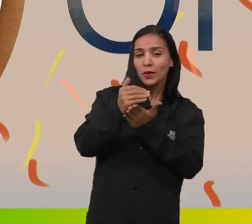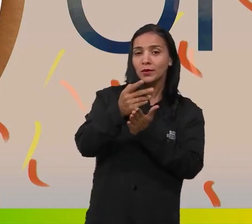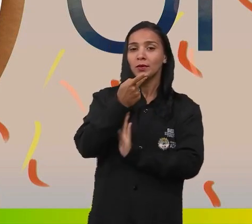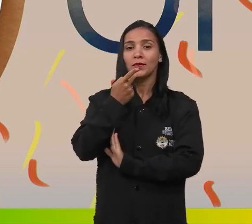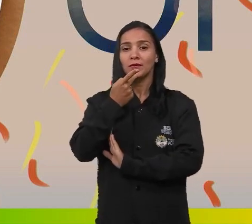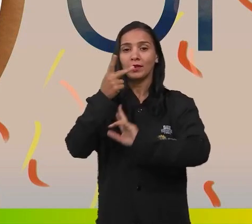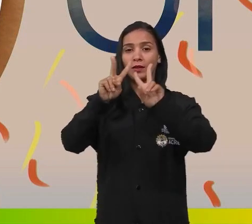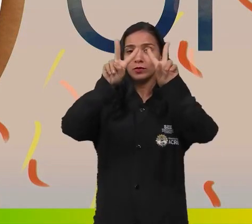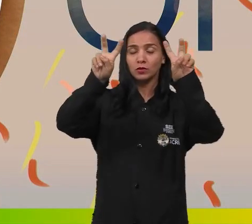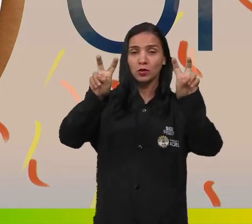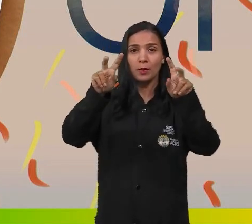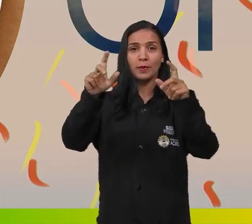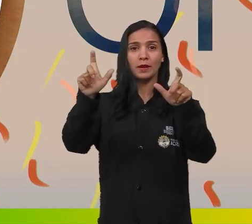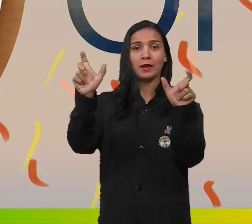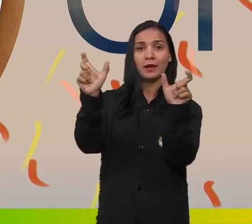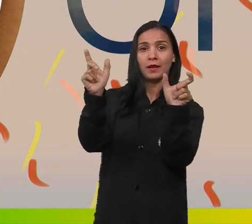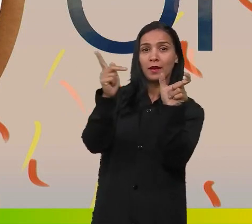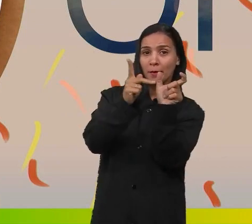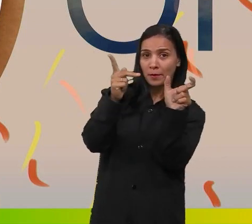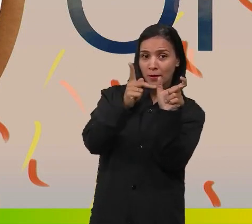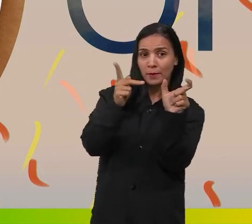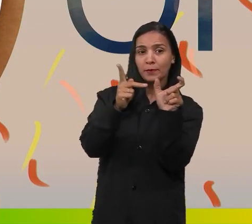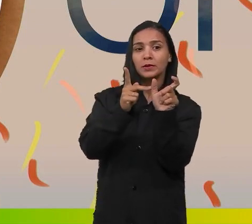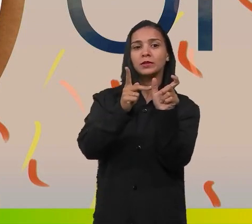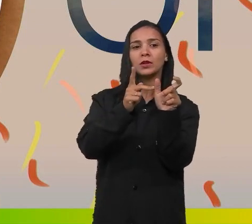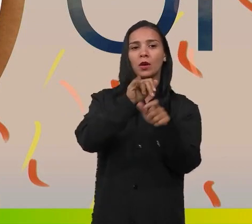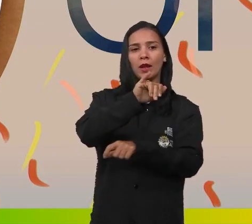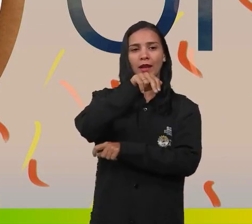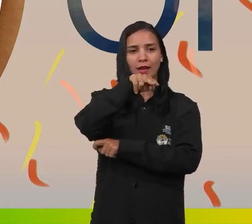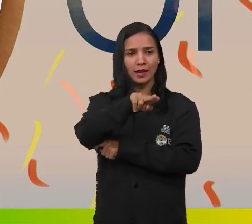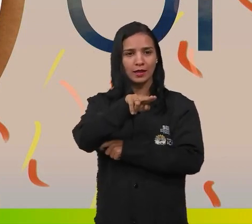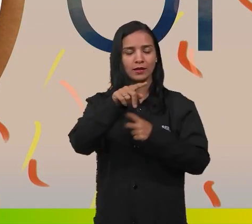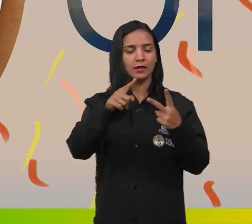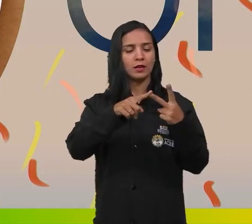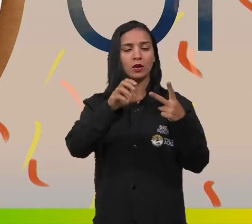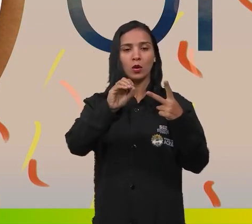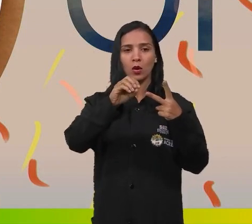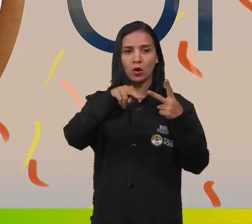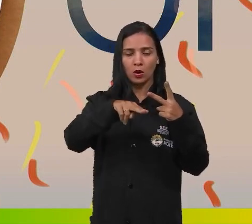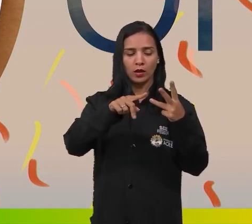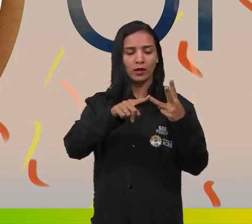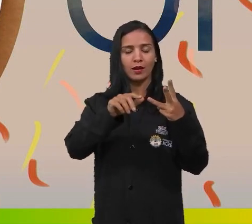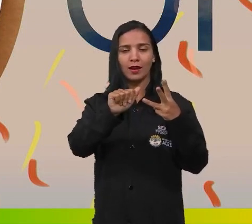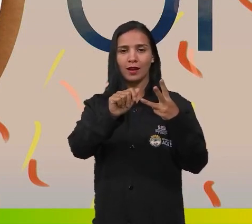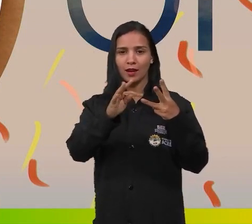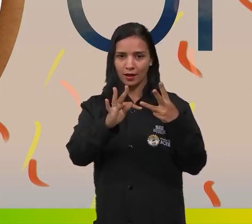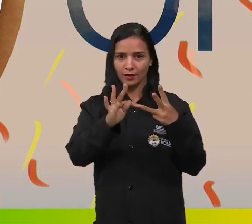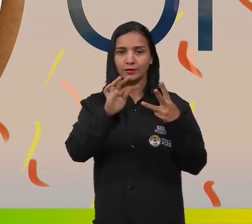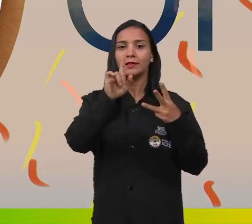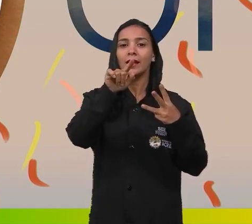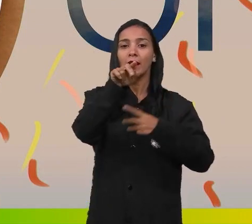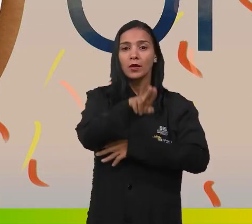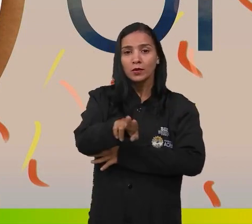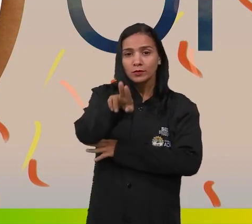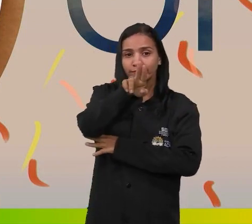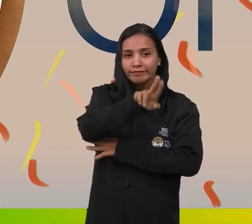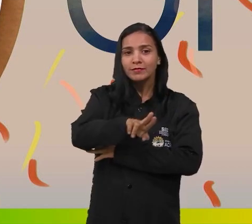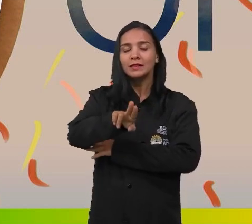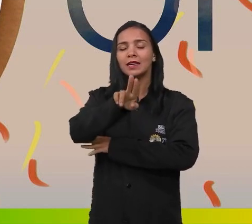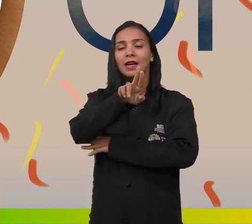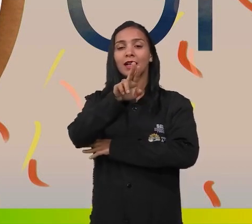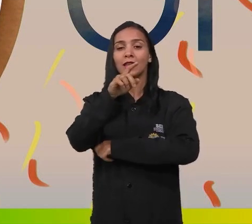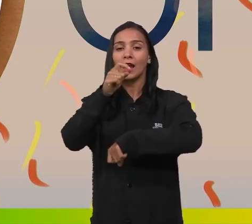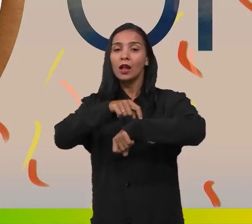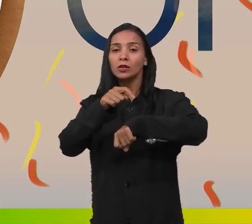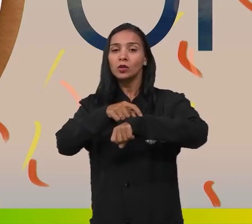as preposições in, on e at, que são as preposições utilizadas para fazer